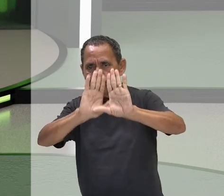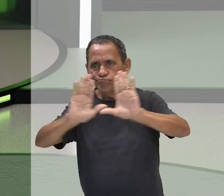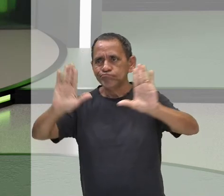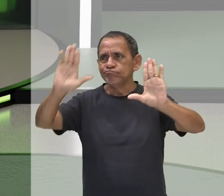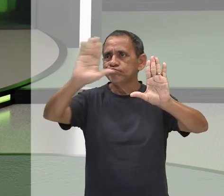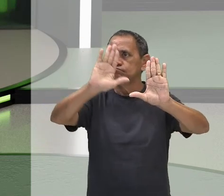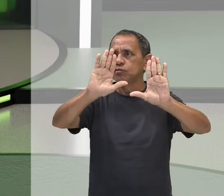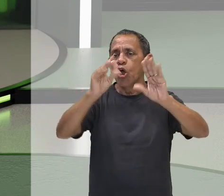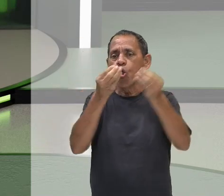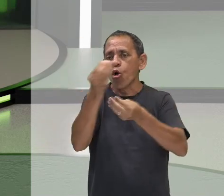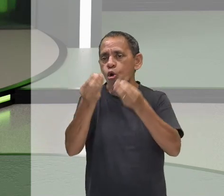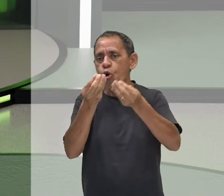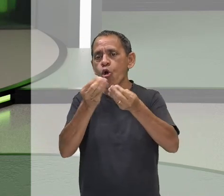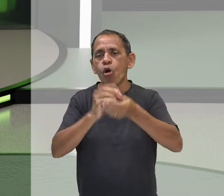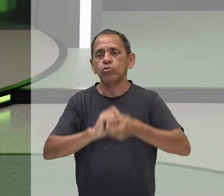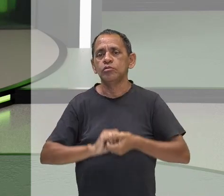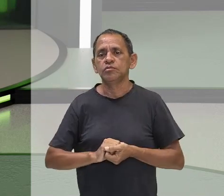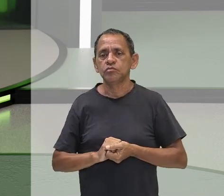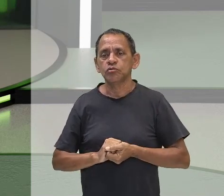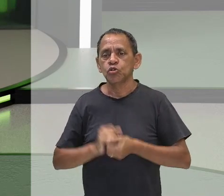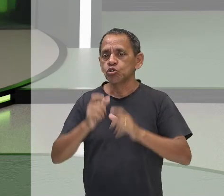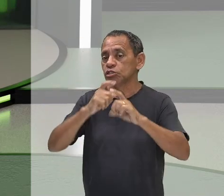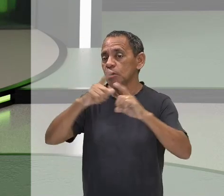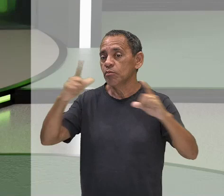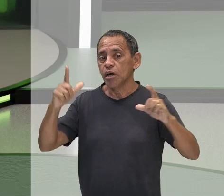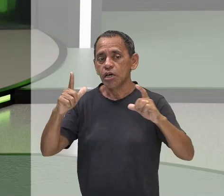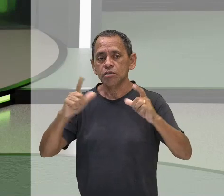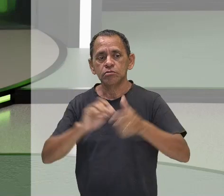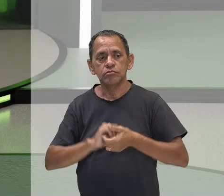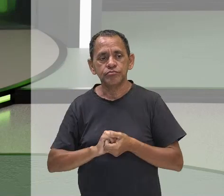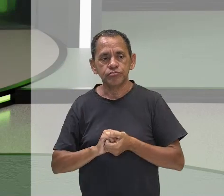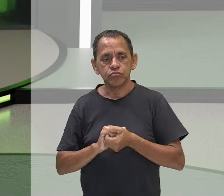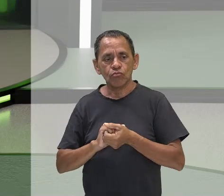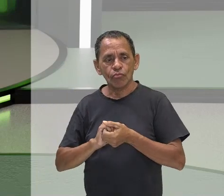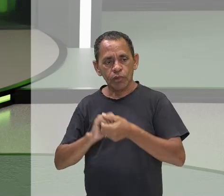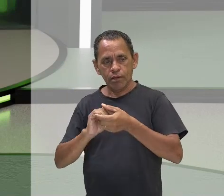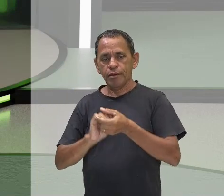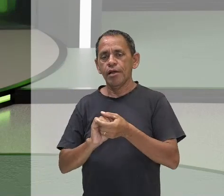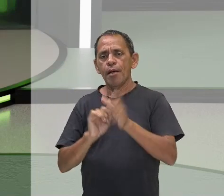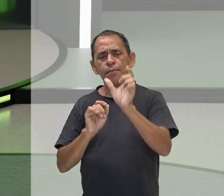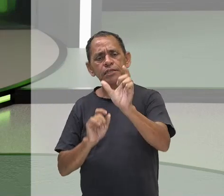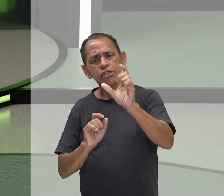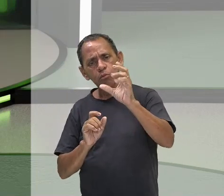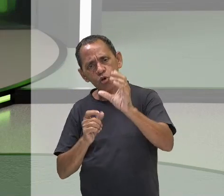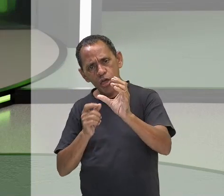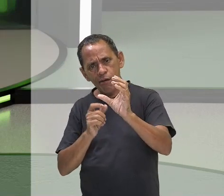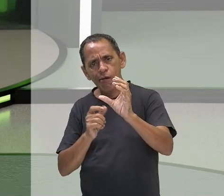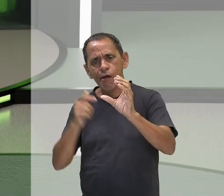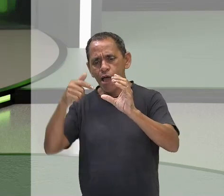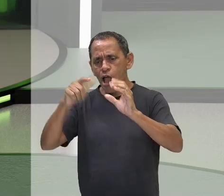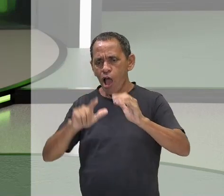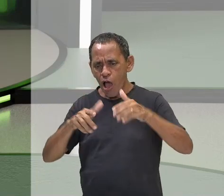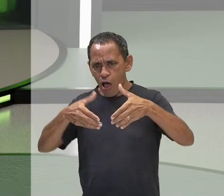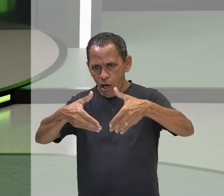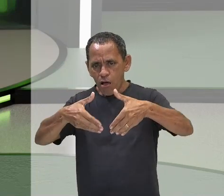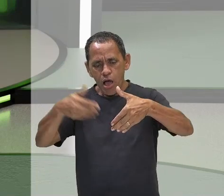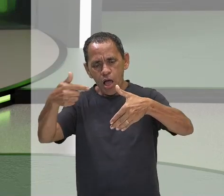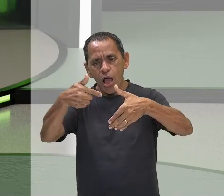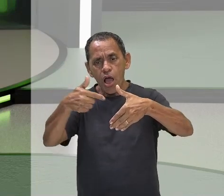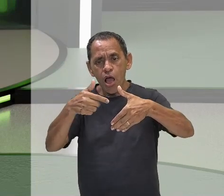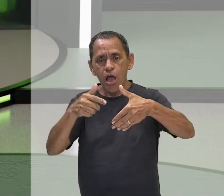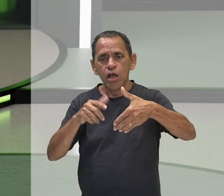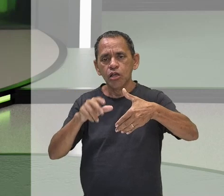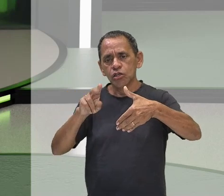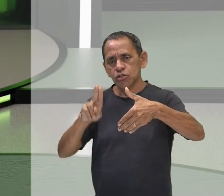dimensão de um útero, por exemplo, né? Olha aqui, o útero, olha só que interessante. Vou dar um giro aqui